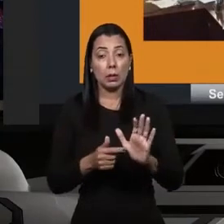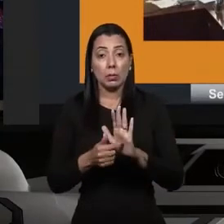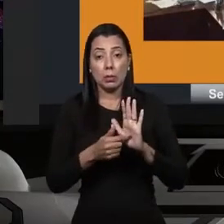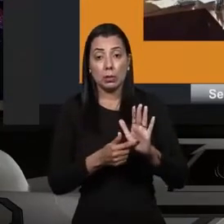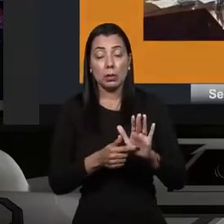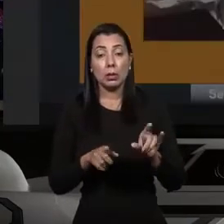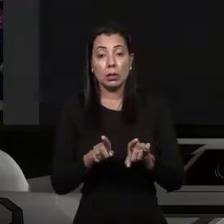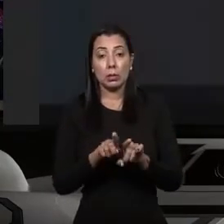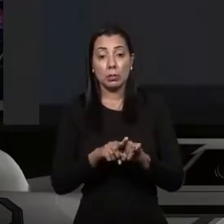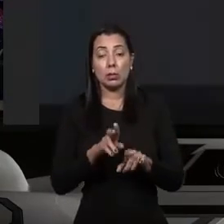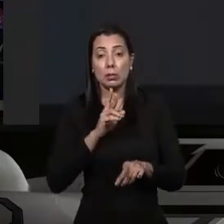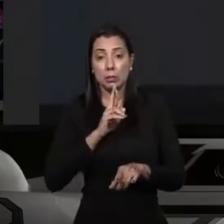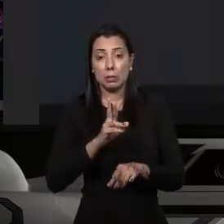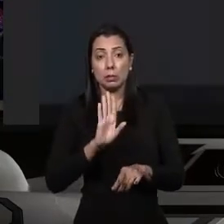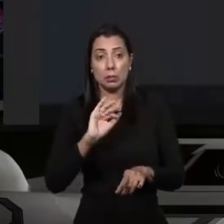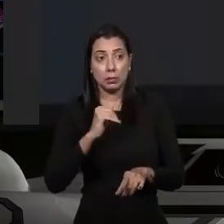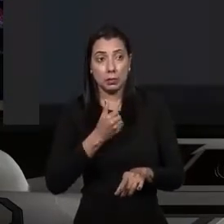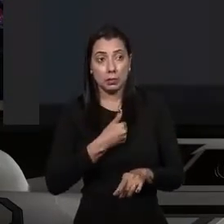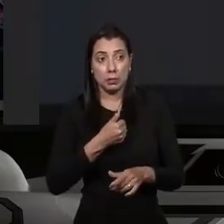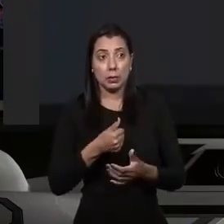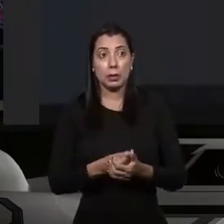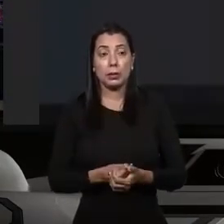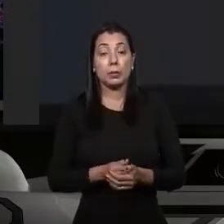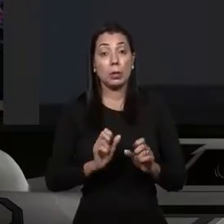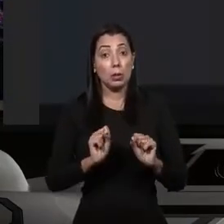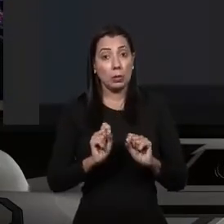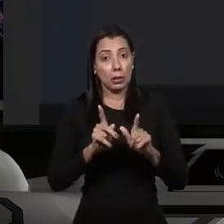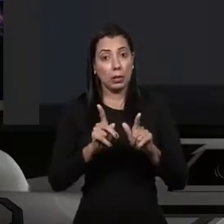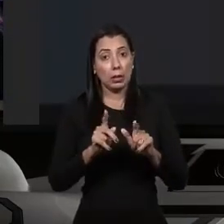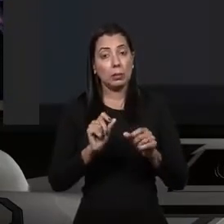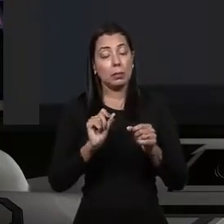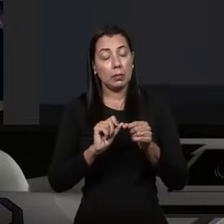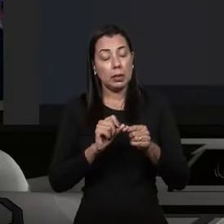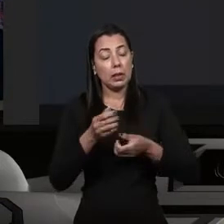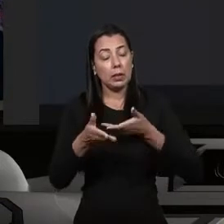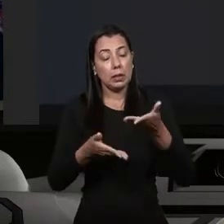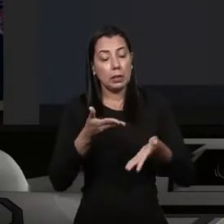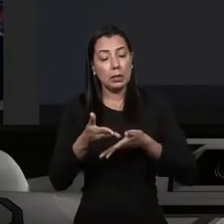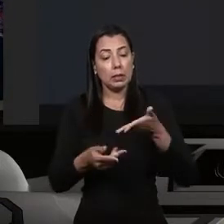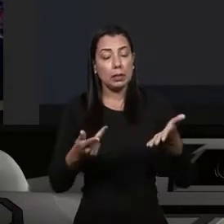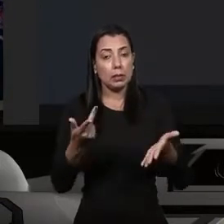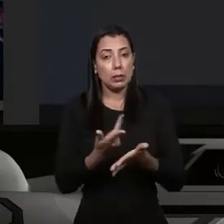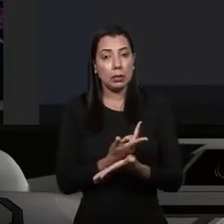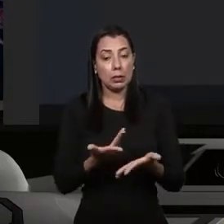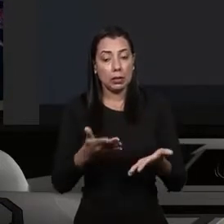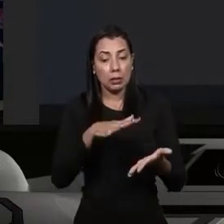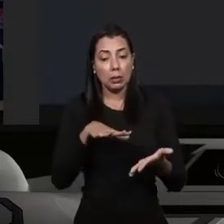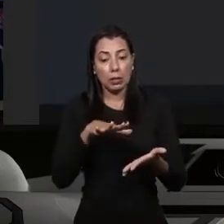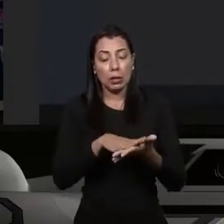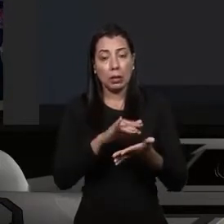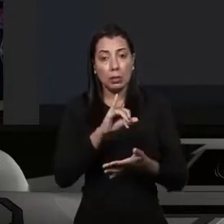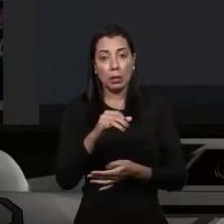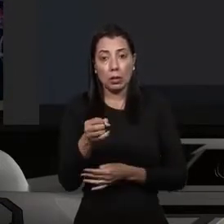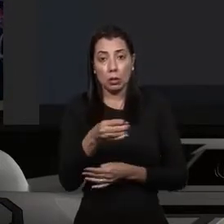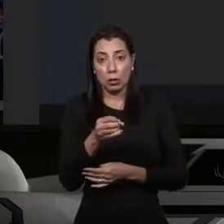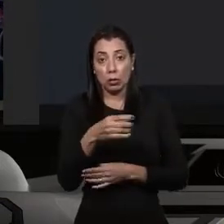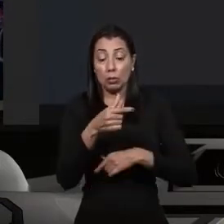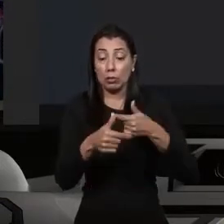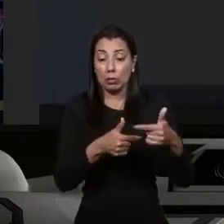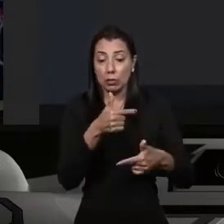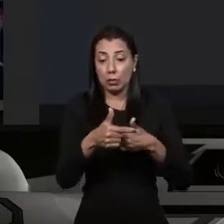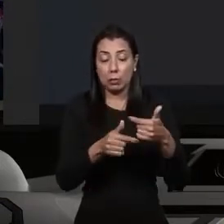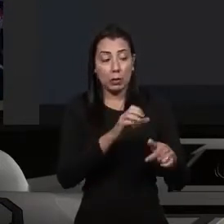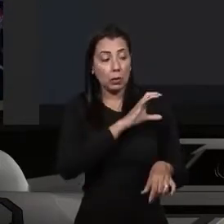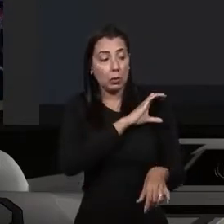exponencialmente resultados para a gente. Bom, tratando um pouquinho aqui, o que acontece nesse ambiente de inovação? A gente trabalha com uma